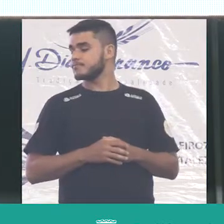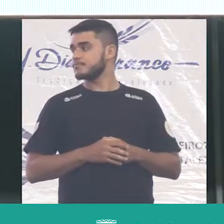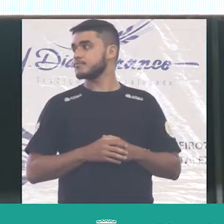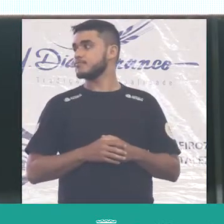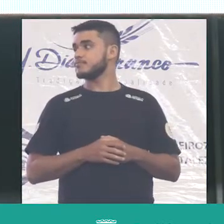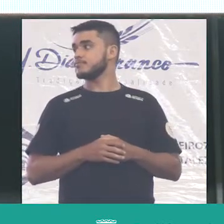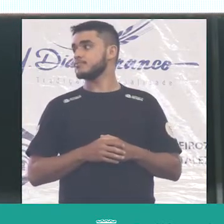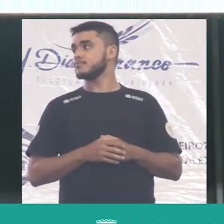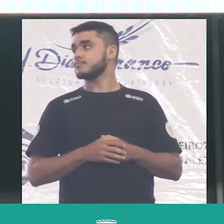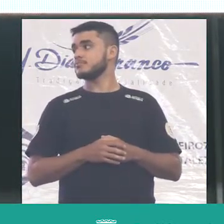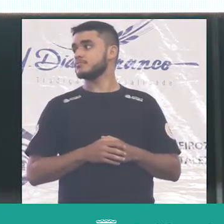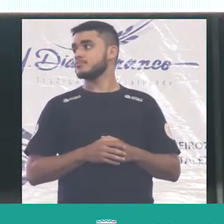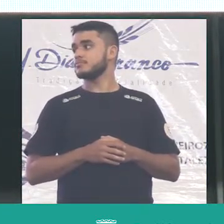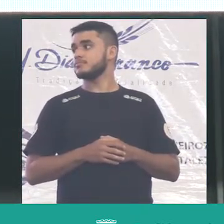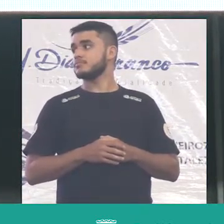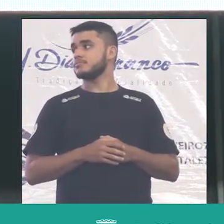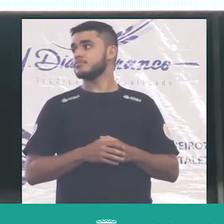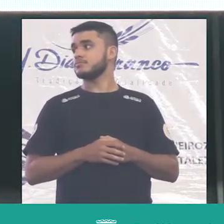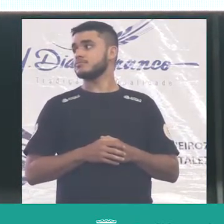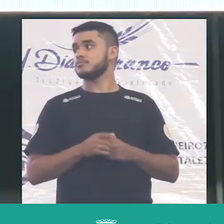Faz por aproximação.